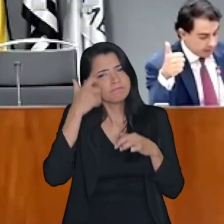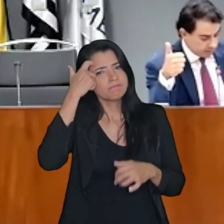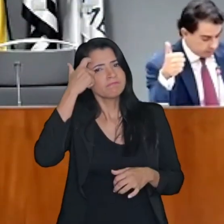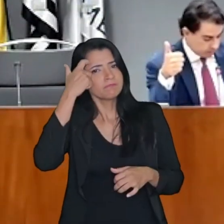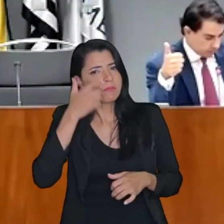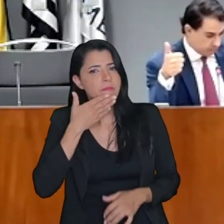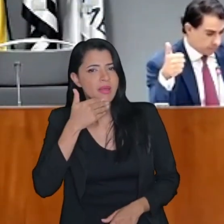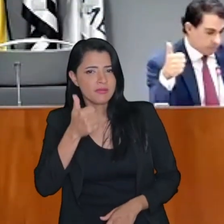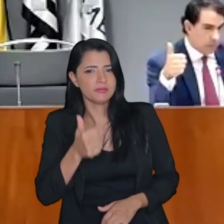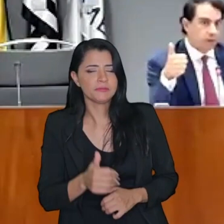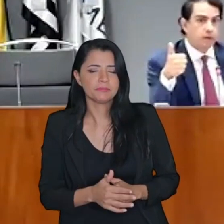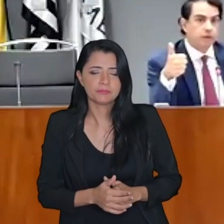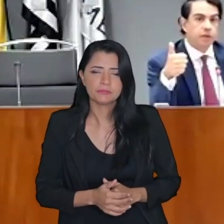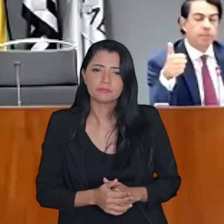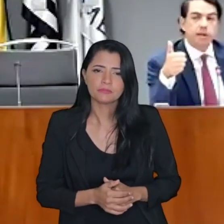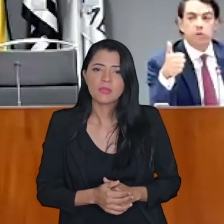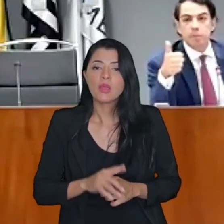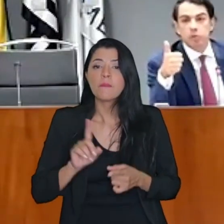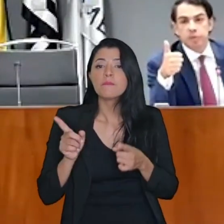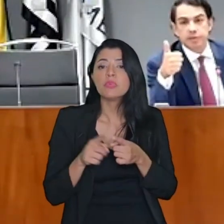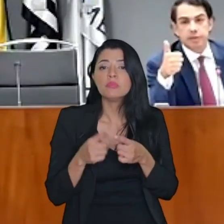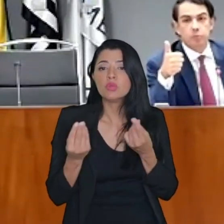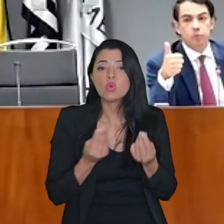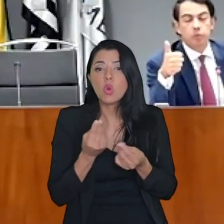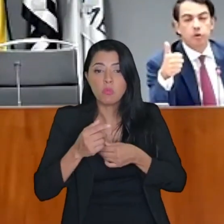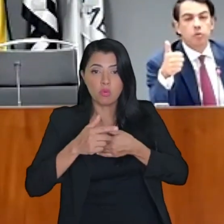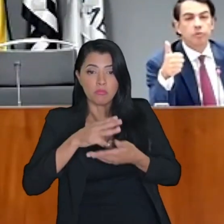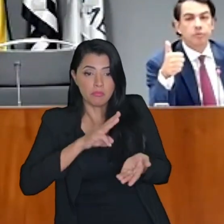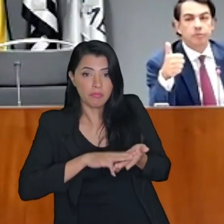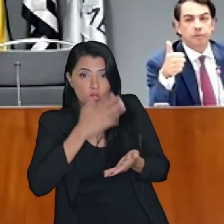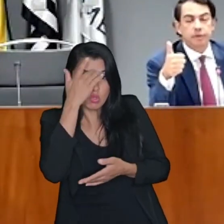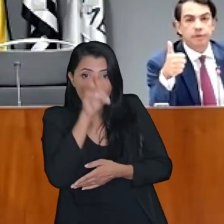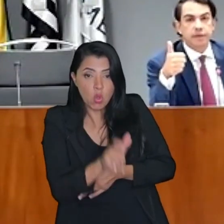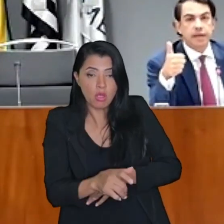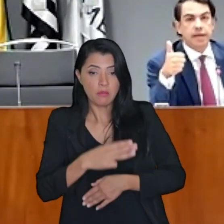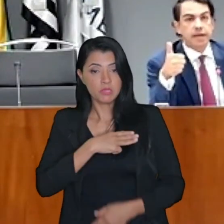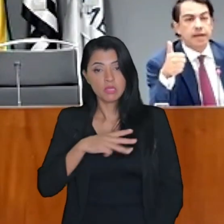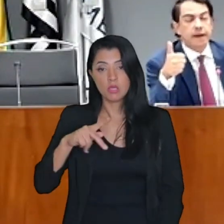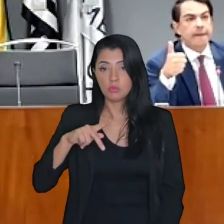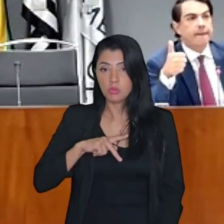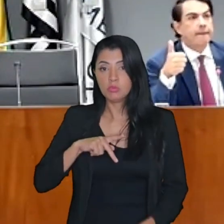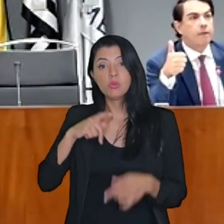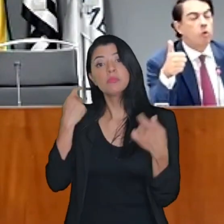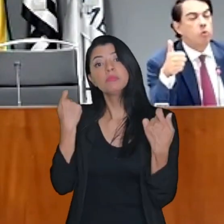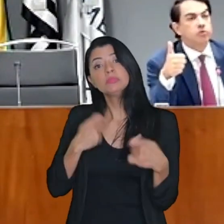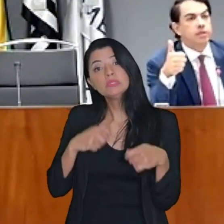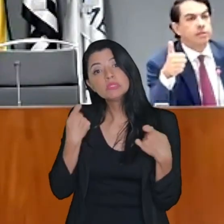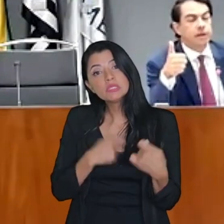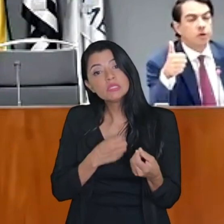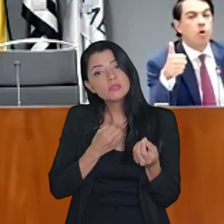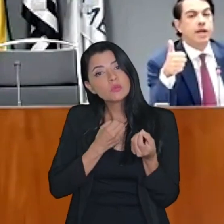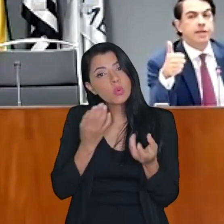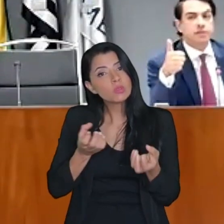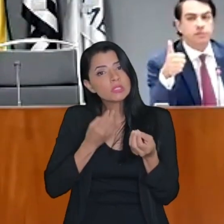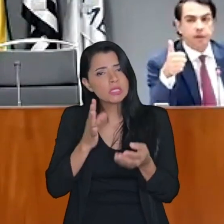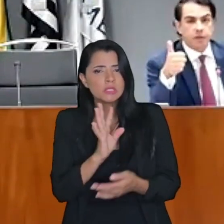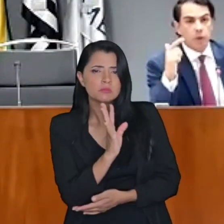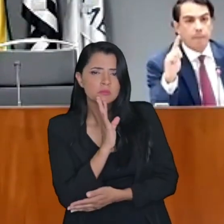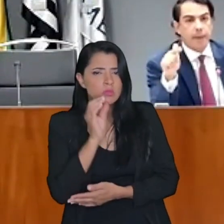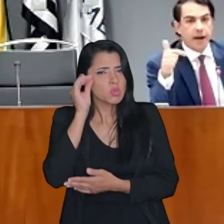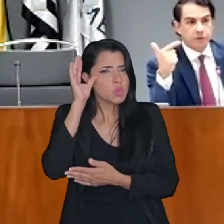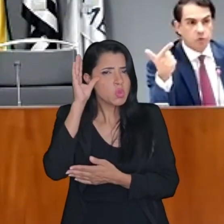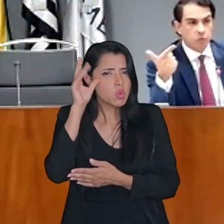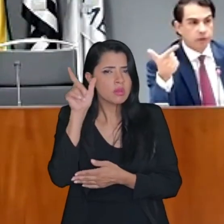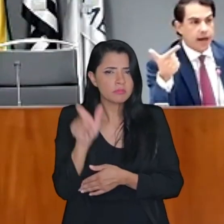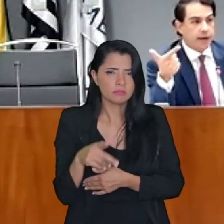primeiro deles, de que maneira o membro do Ministério Público tem que conceder conhecimento